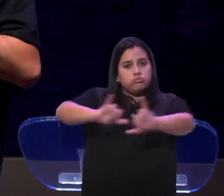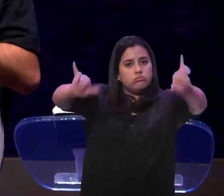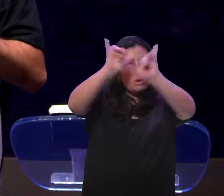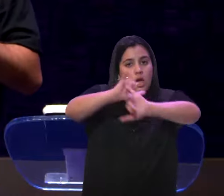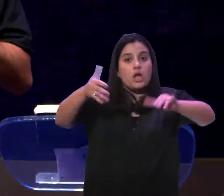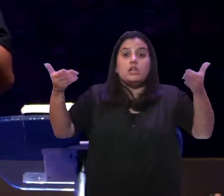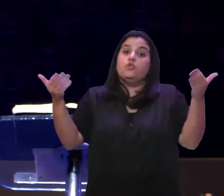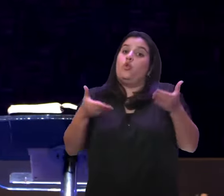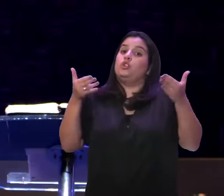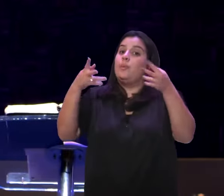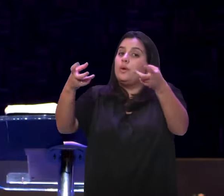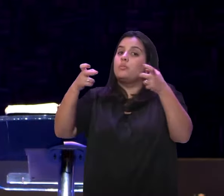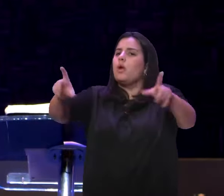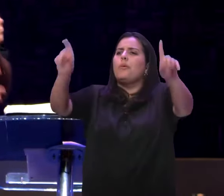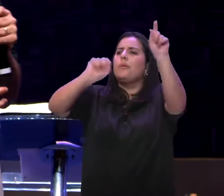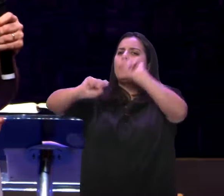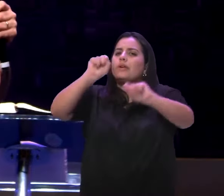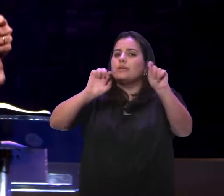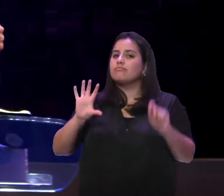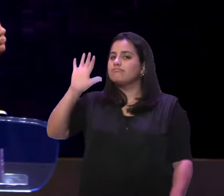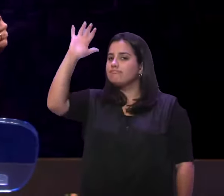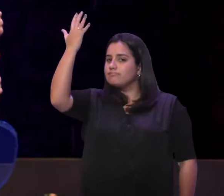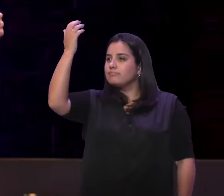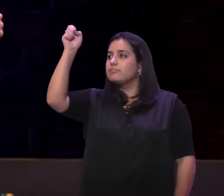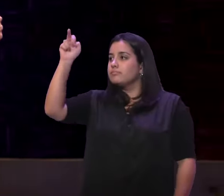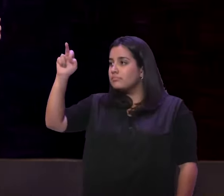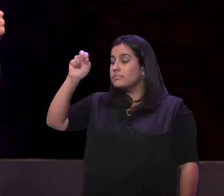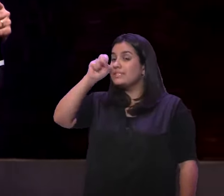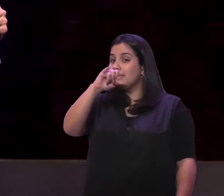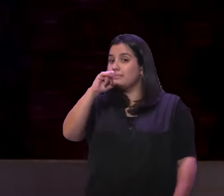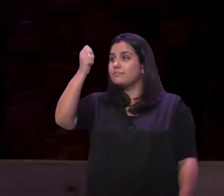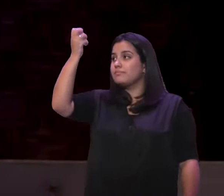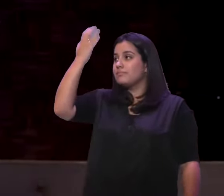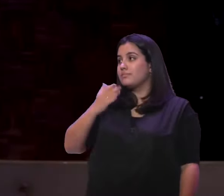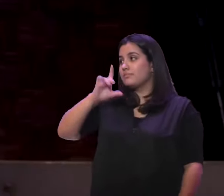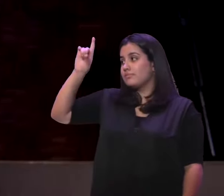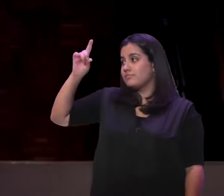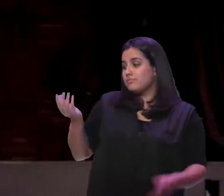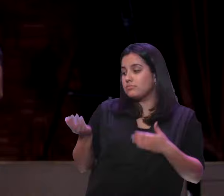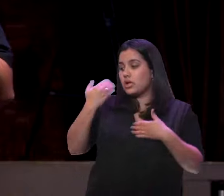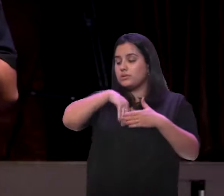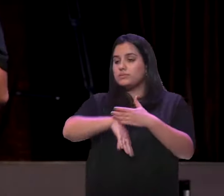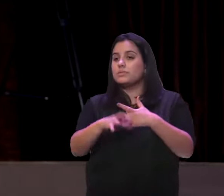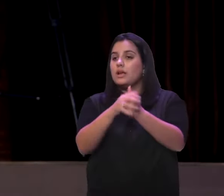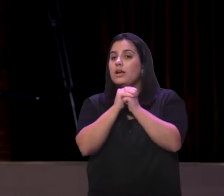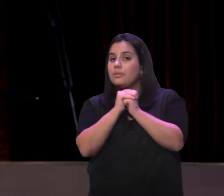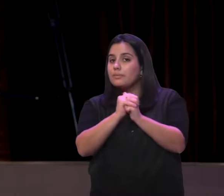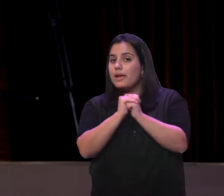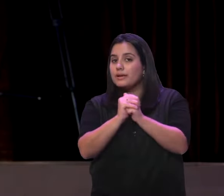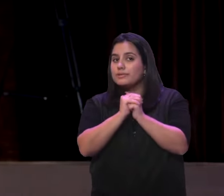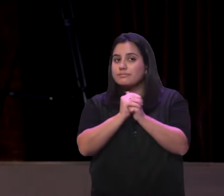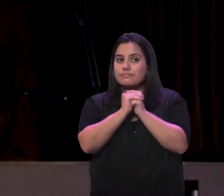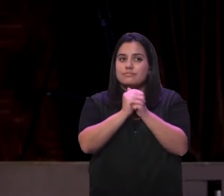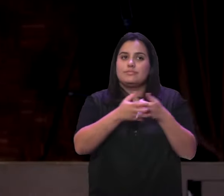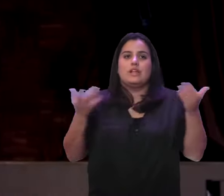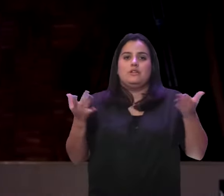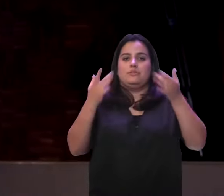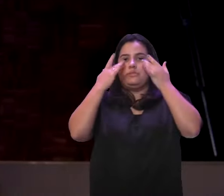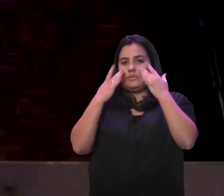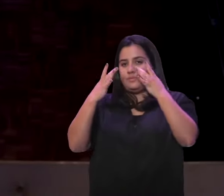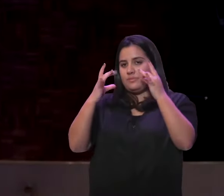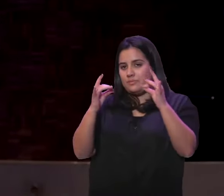acontece quando a presença de Deus chega. Amém? Amém ou não? Amém. Vamos prestar atenção aí na palavra